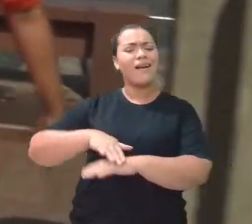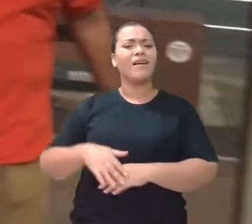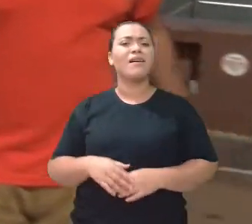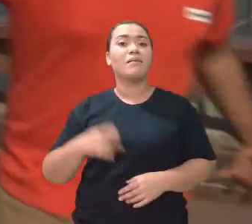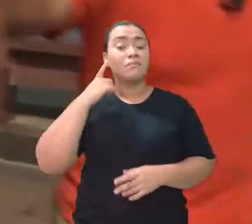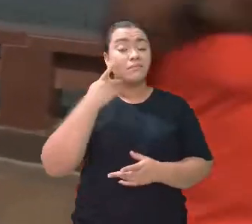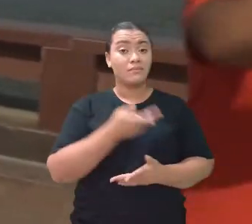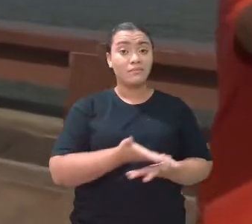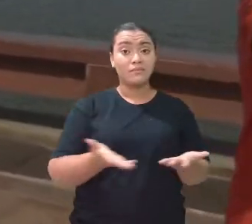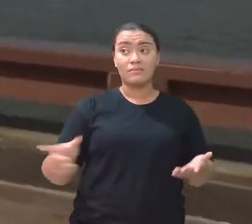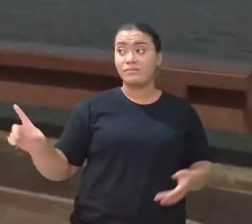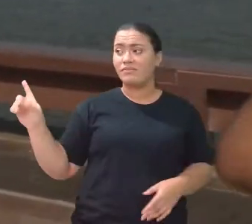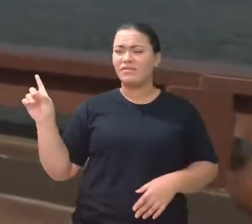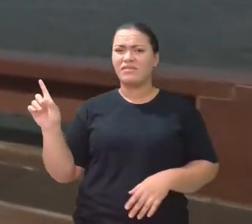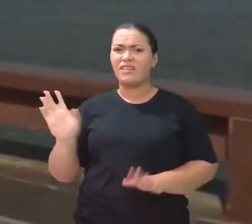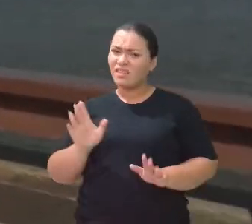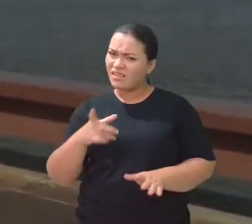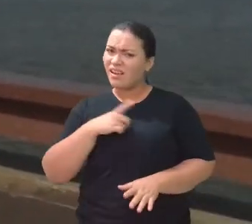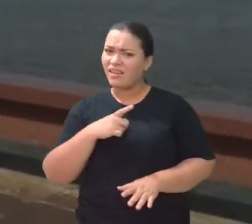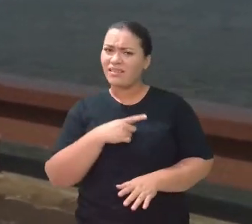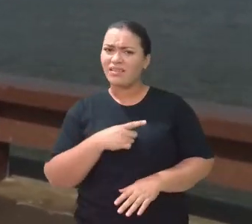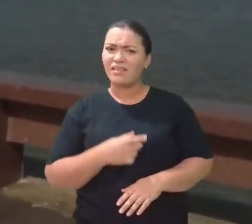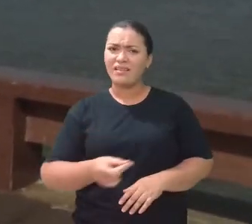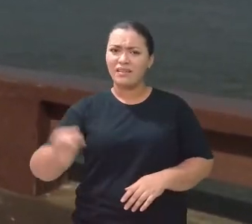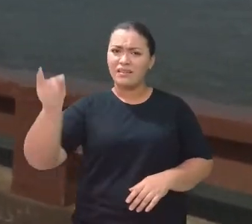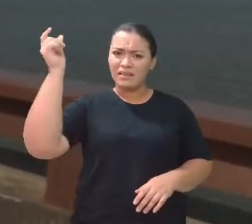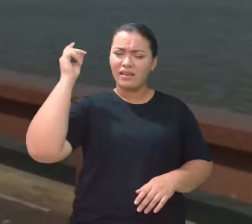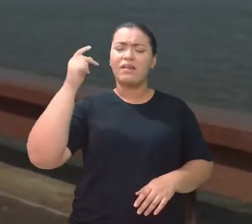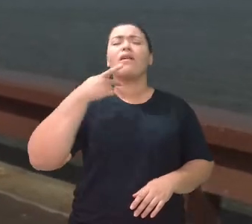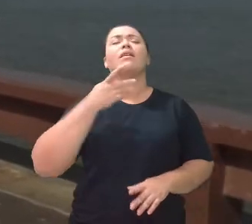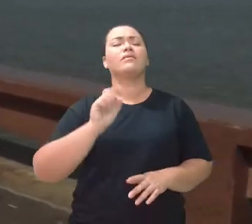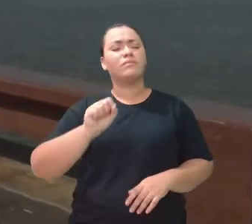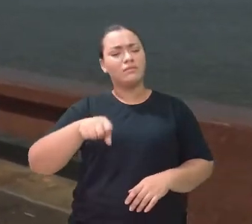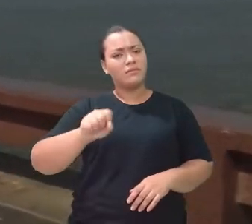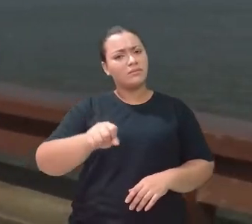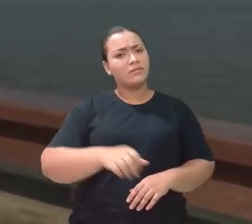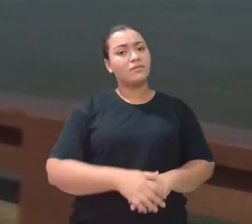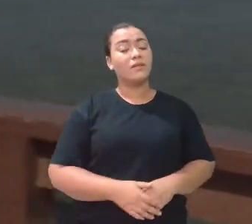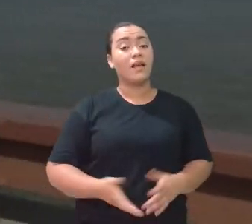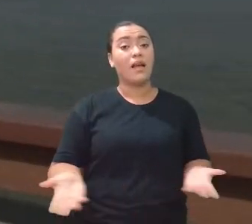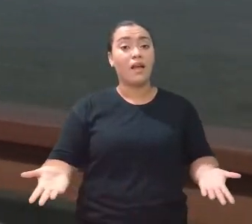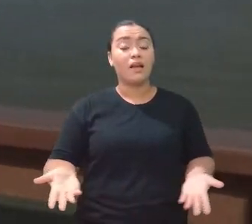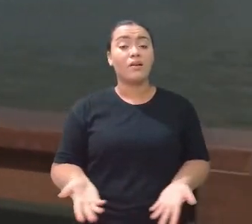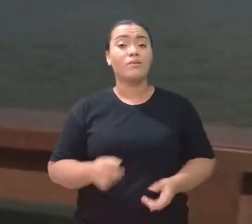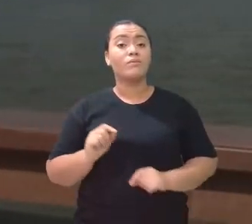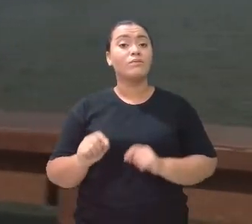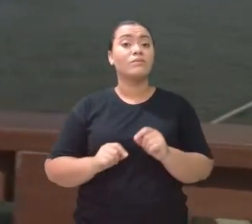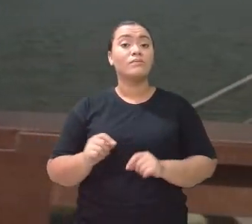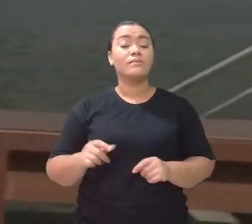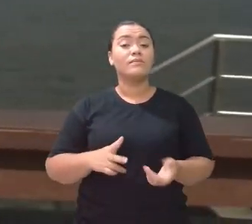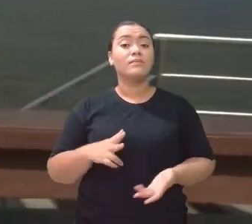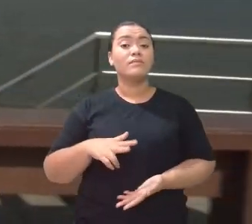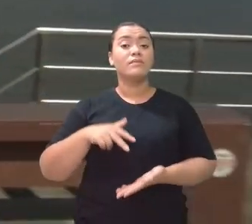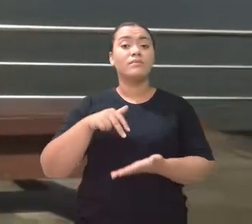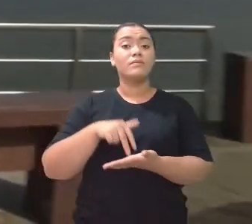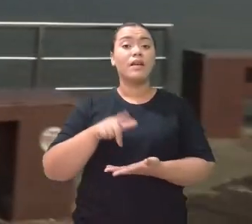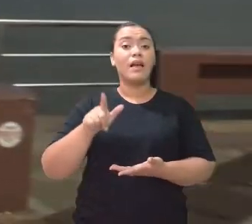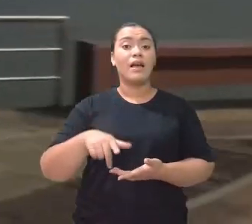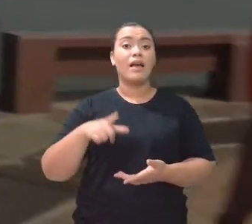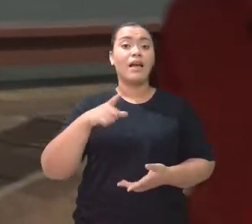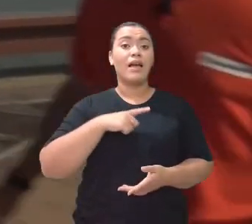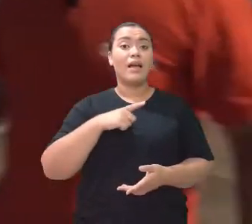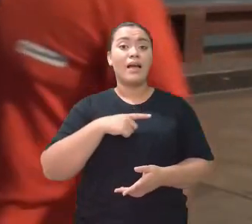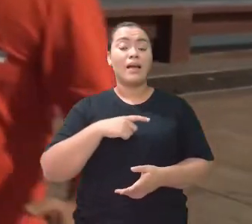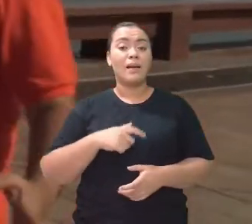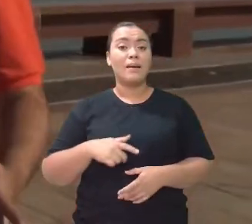ó, já existia lá atrás? Sim, meus amigos, nós estamos aqui no ponto mais extremo